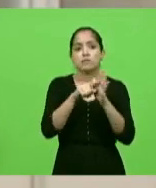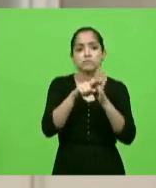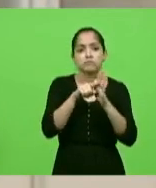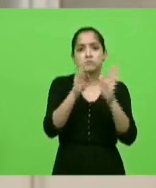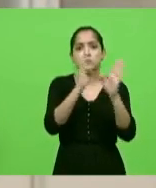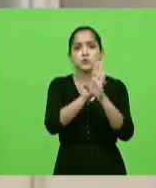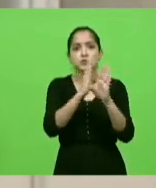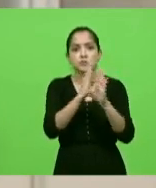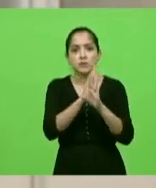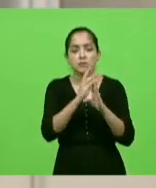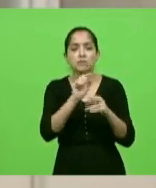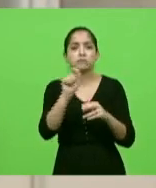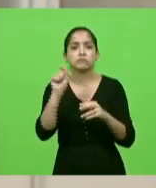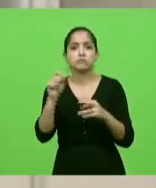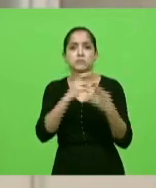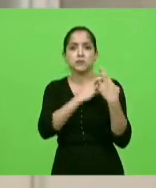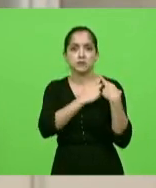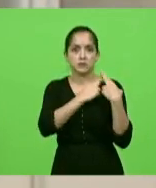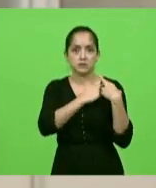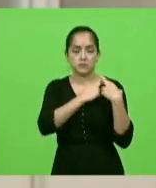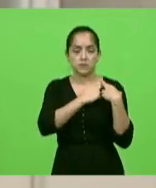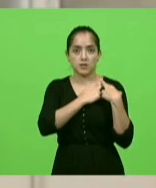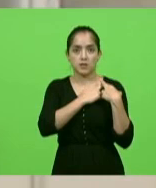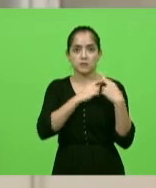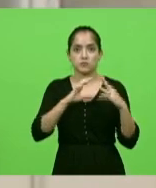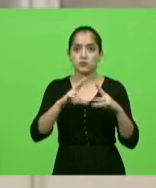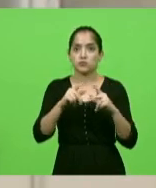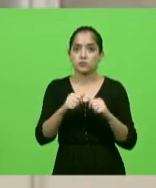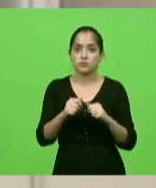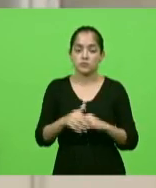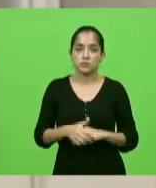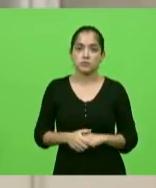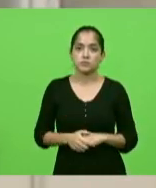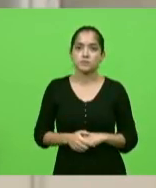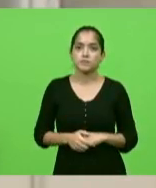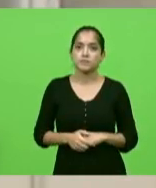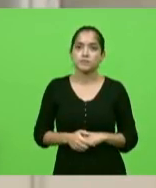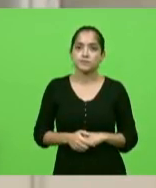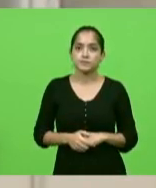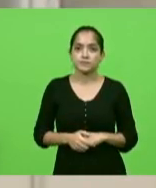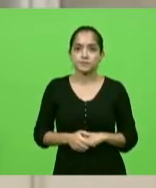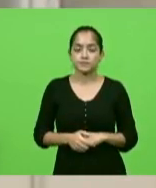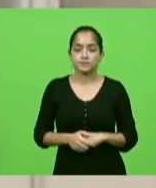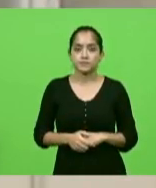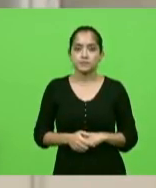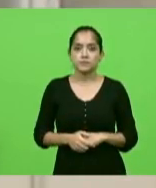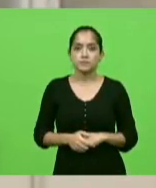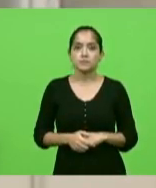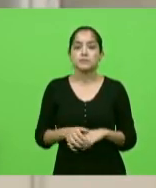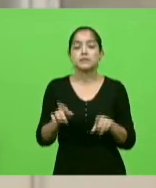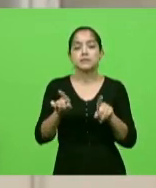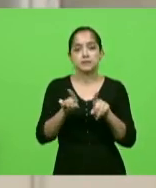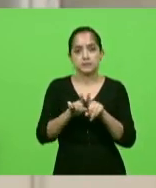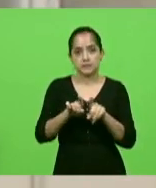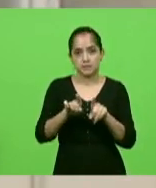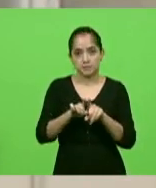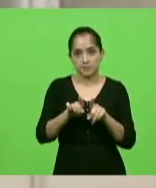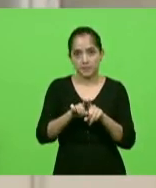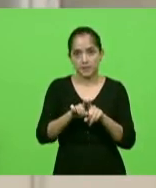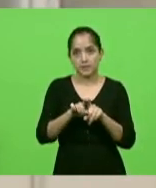as as responsabilidades de toda hora diz forte aqui também